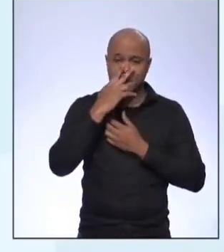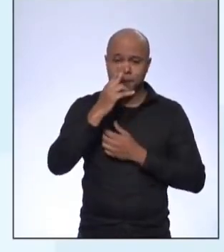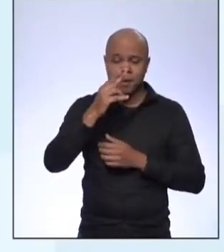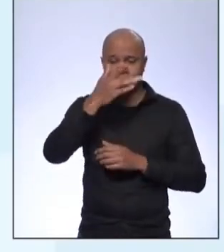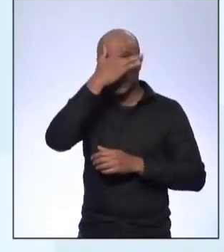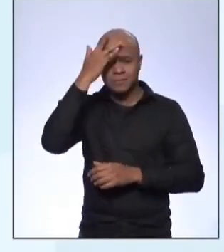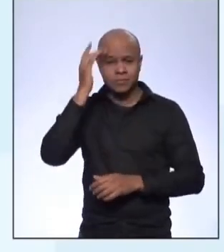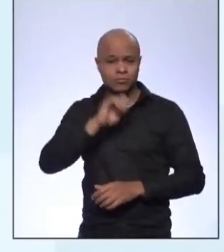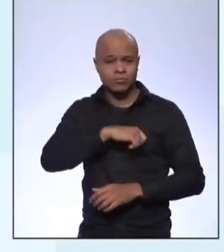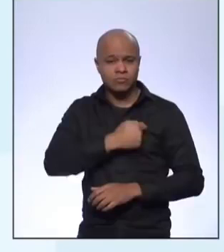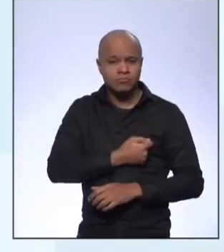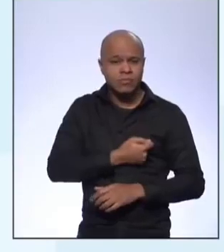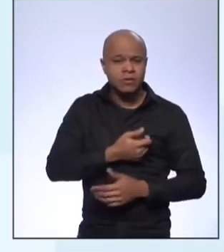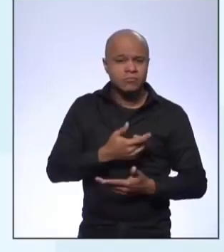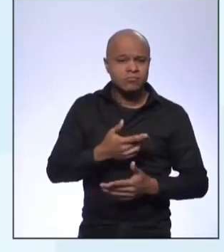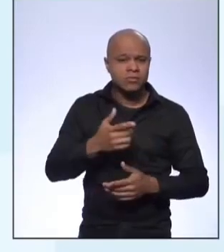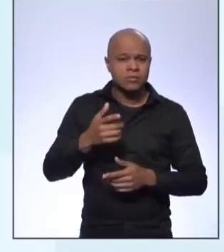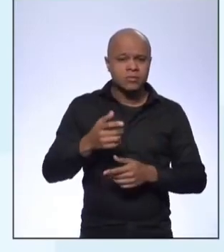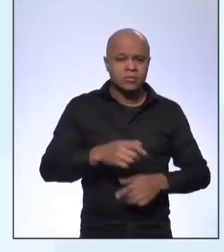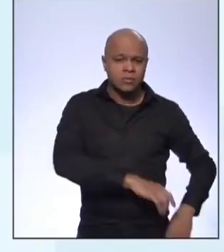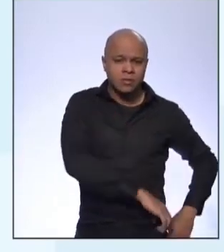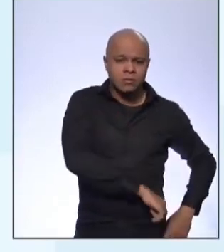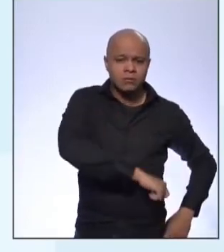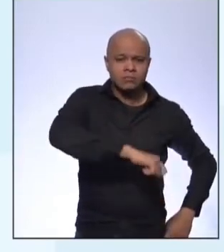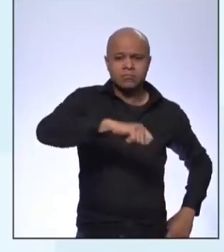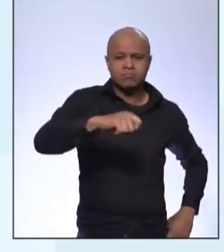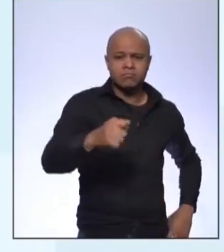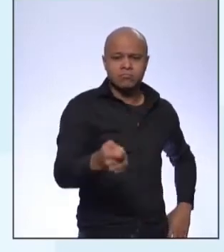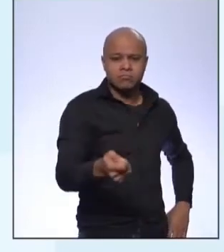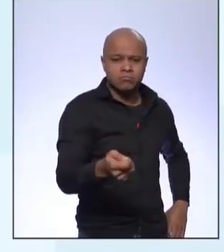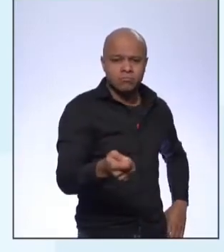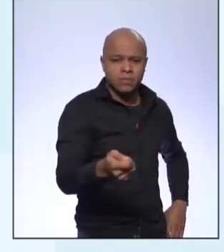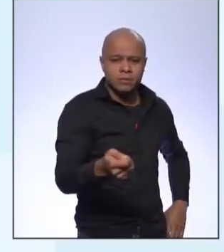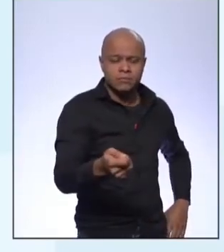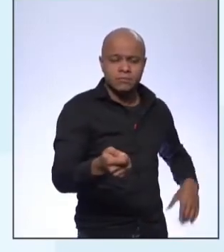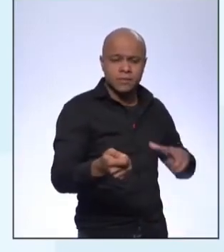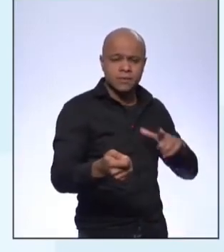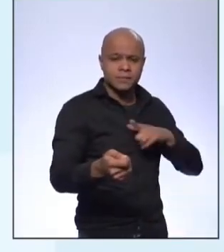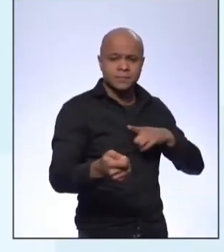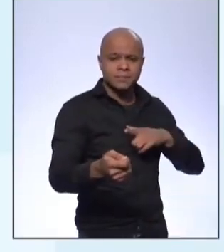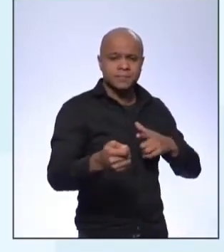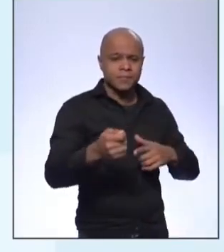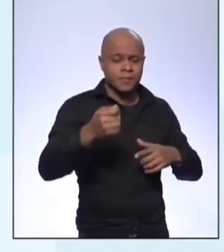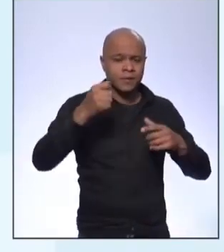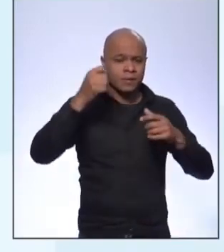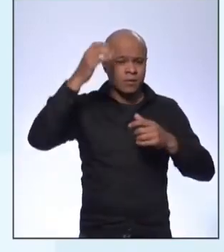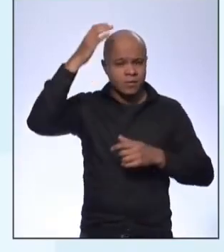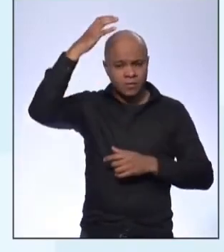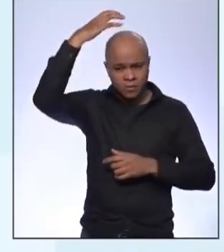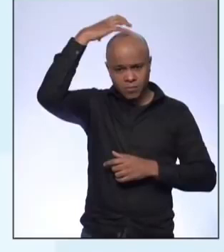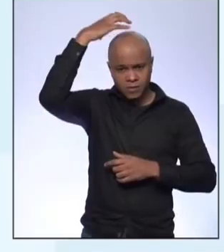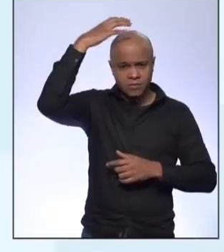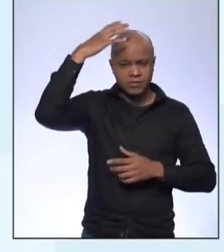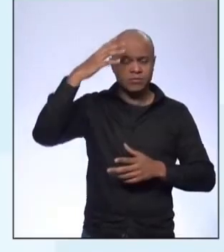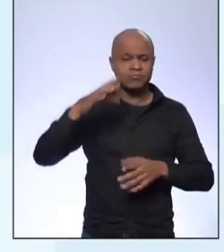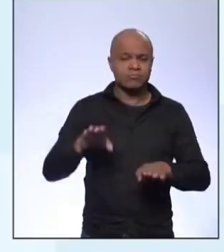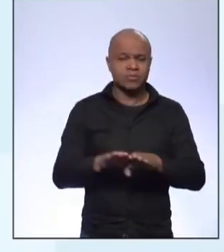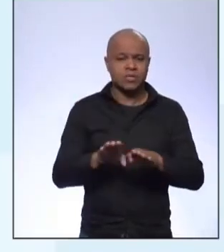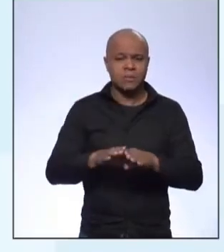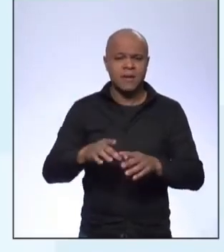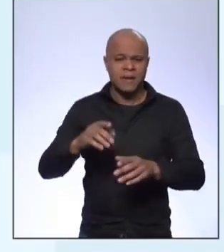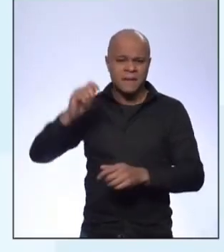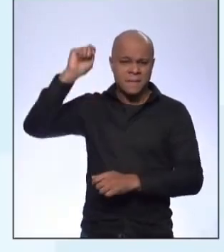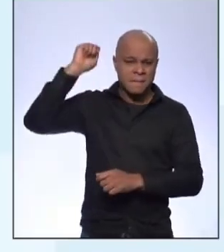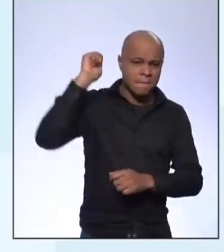estão armados com espadas, um está com capacete, e eles estão aí açoitando um indígena.